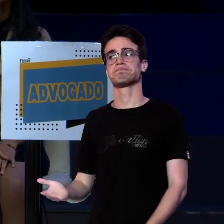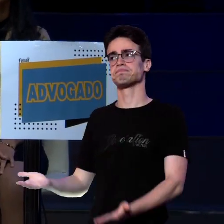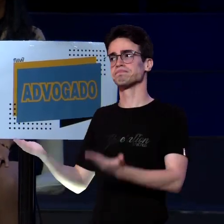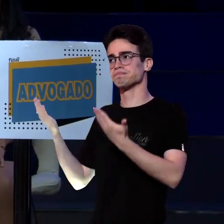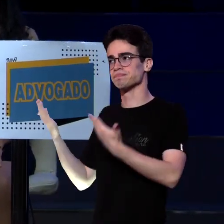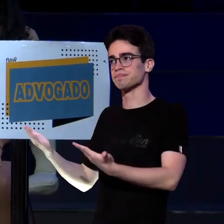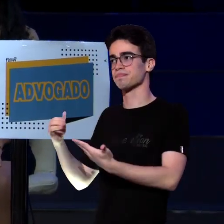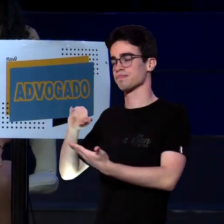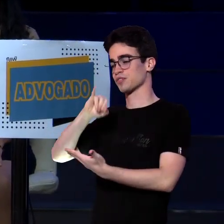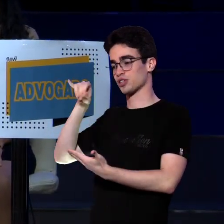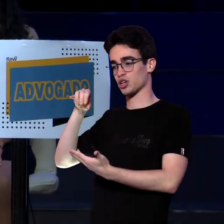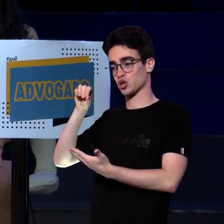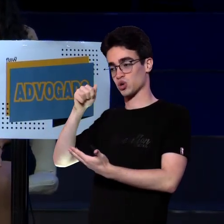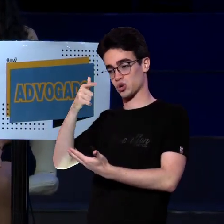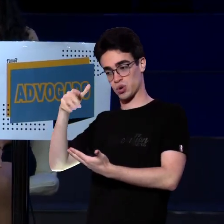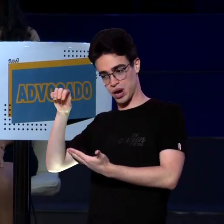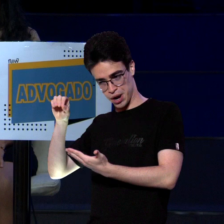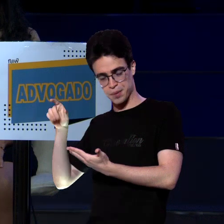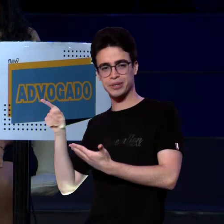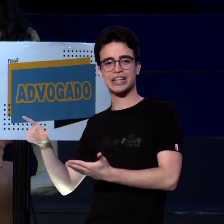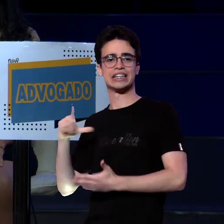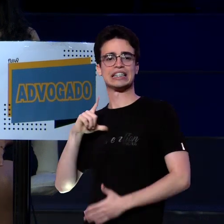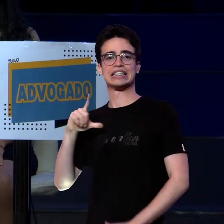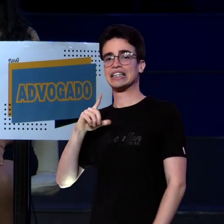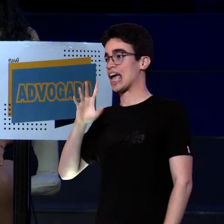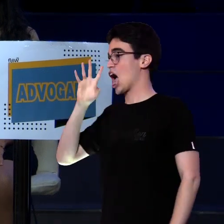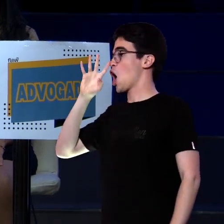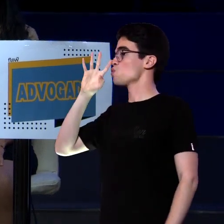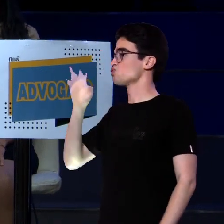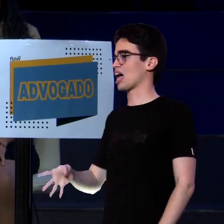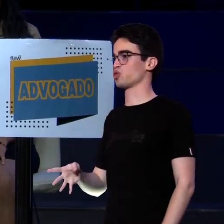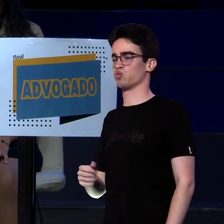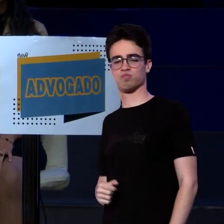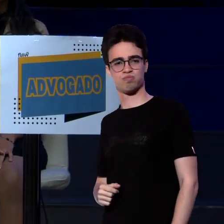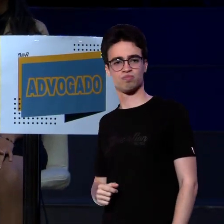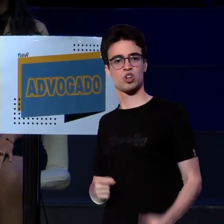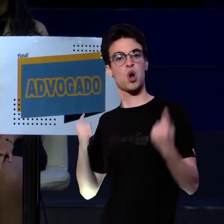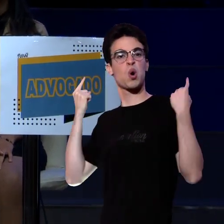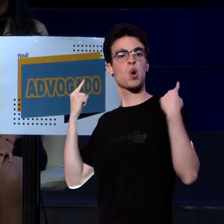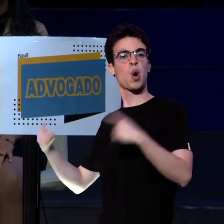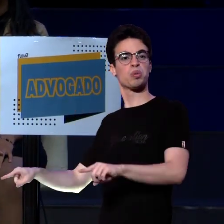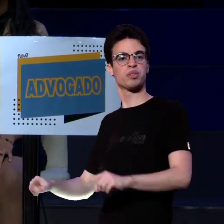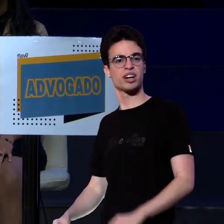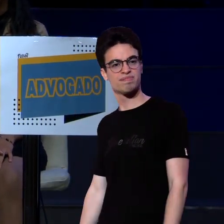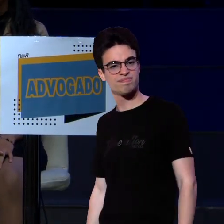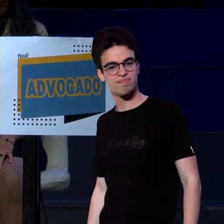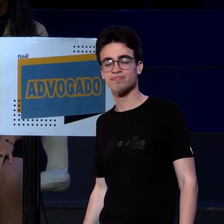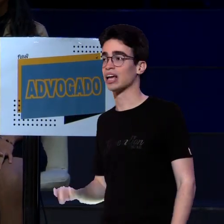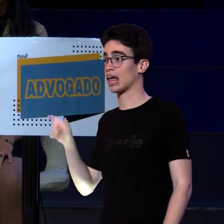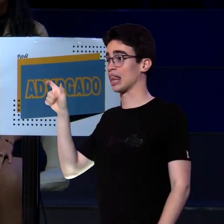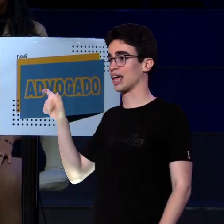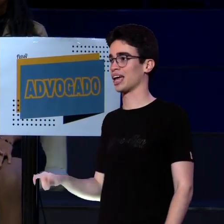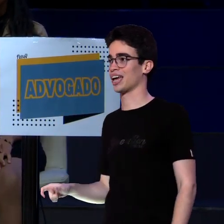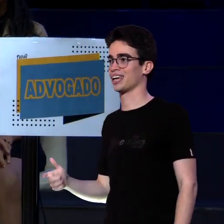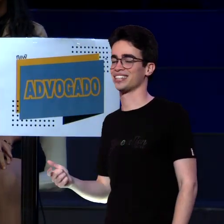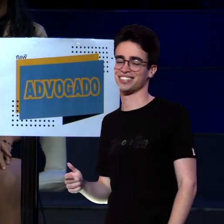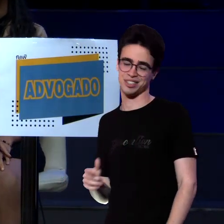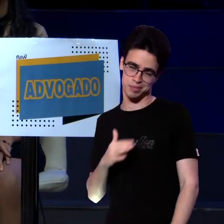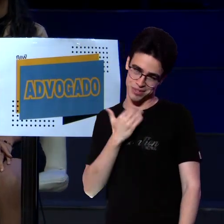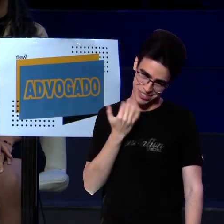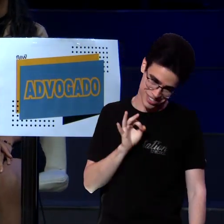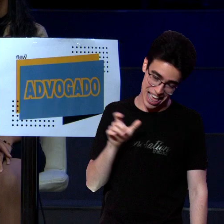amigo João Gustavo, ele foi acusado, tá? Ele né, porque não